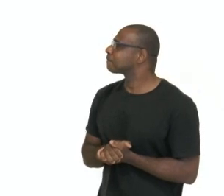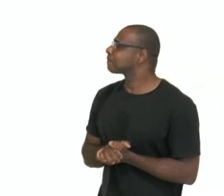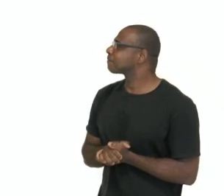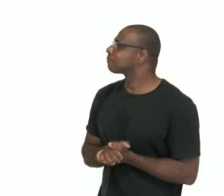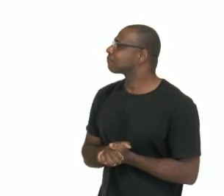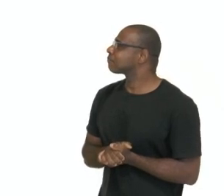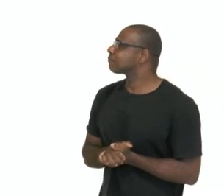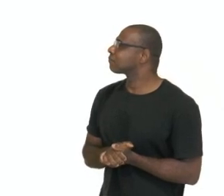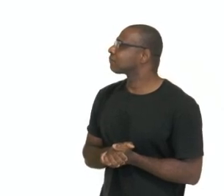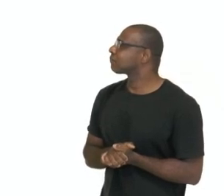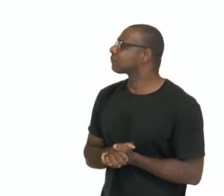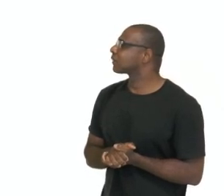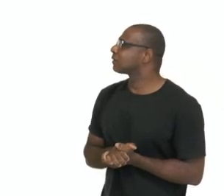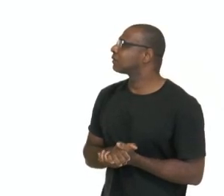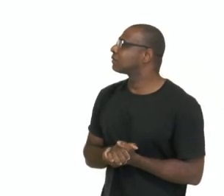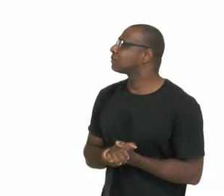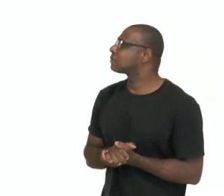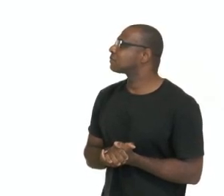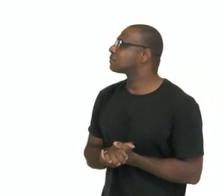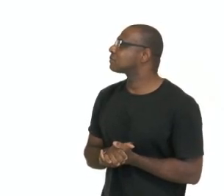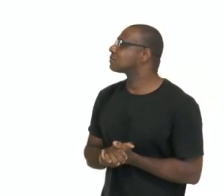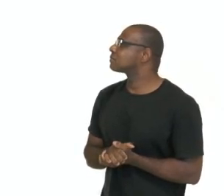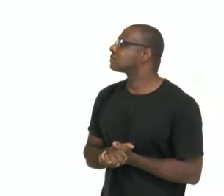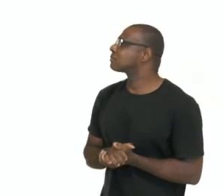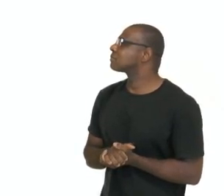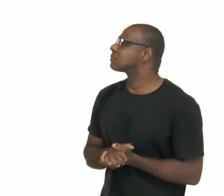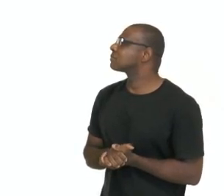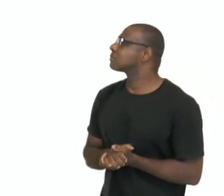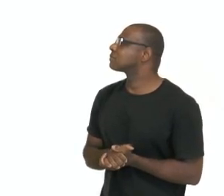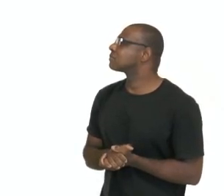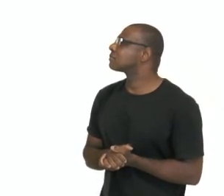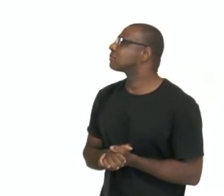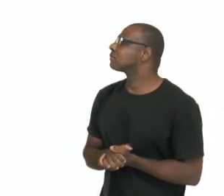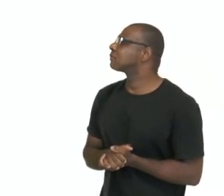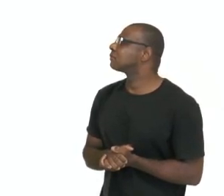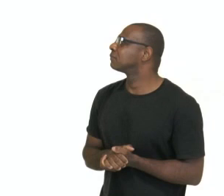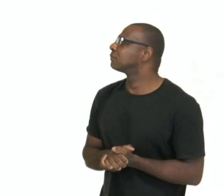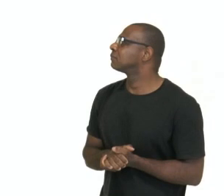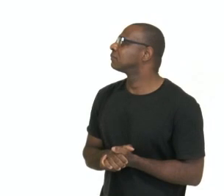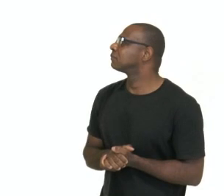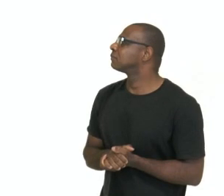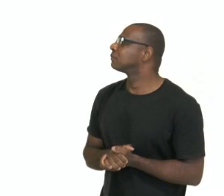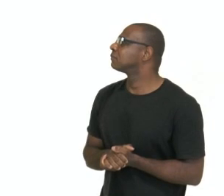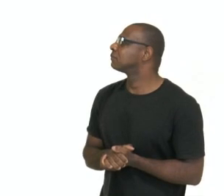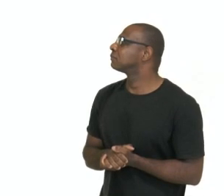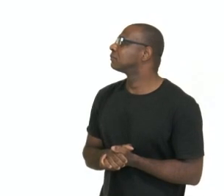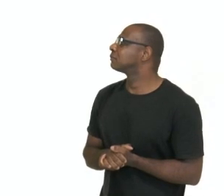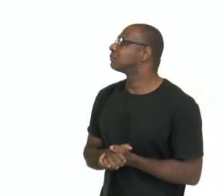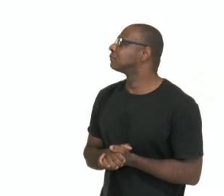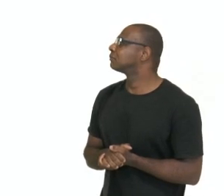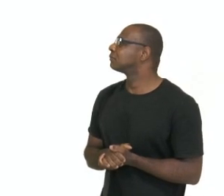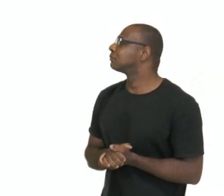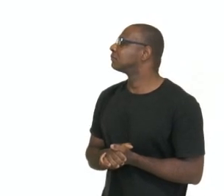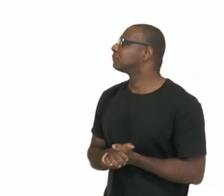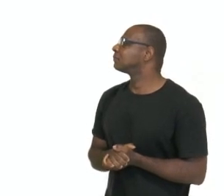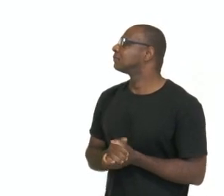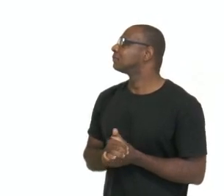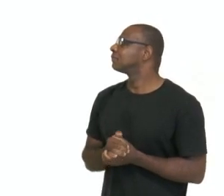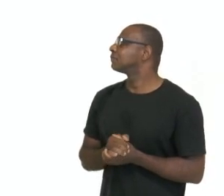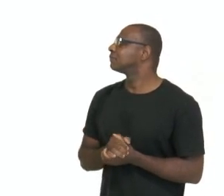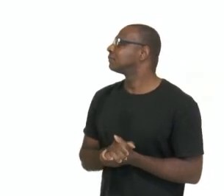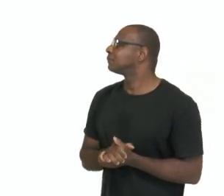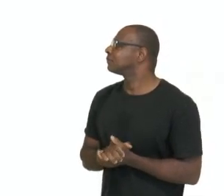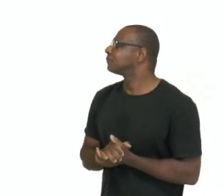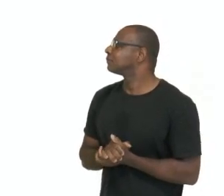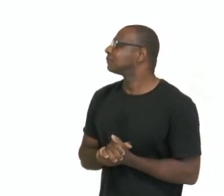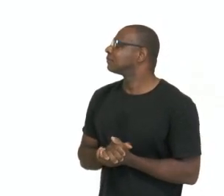Ela devia estar estranhando a aparição muda e diária daquela menina à porta de sua casa. Pediu explicações a nós duas.